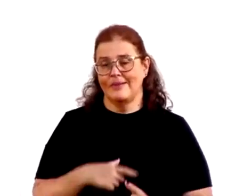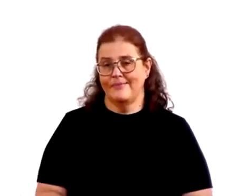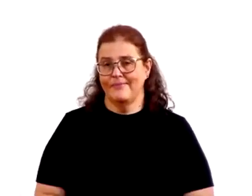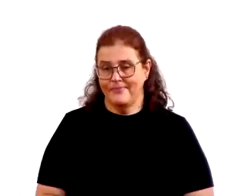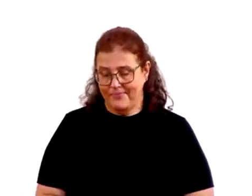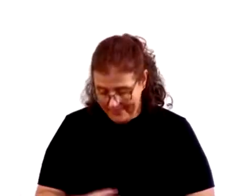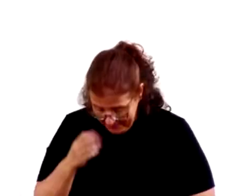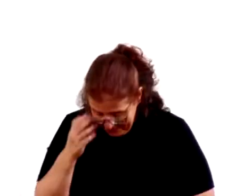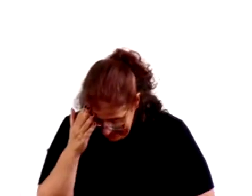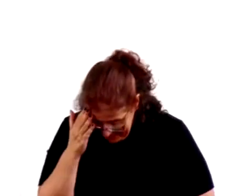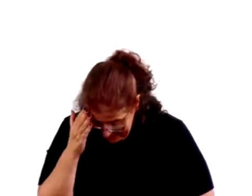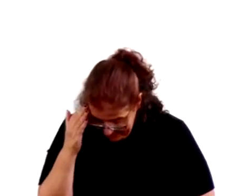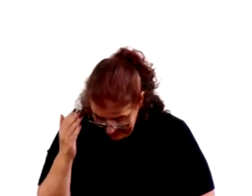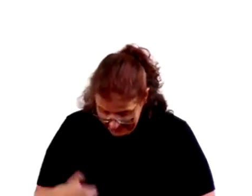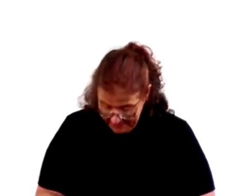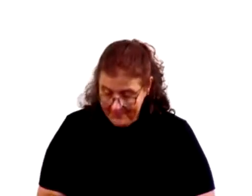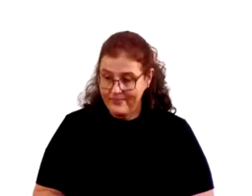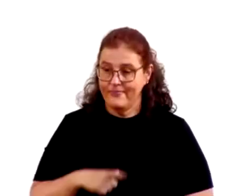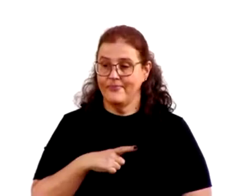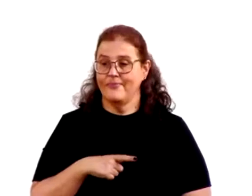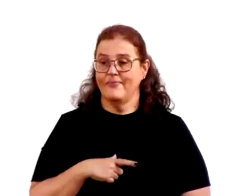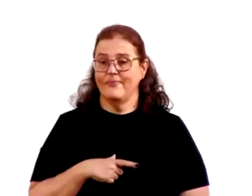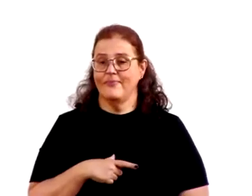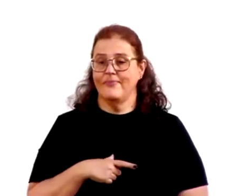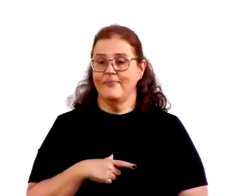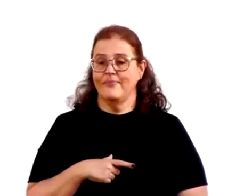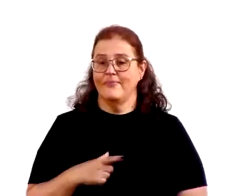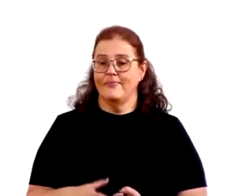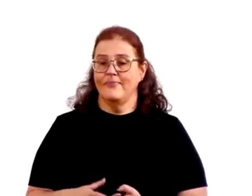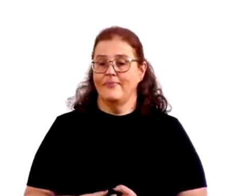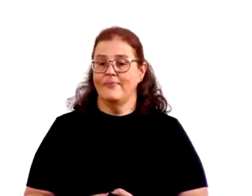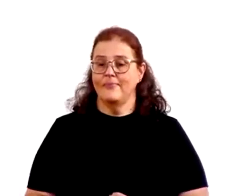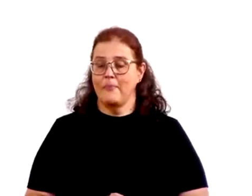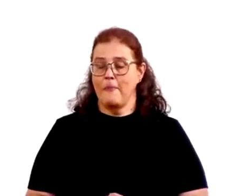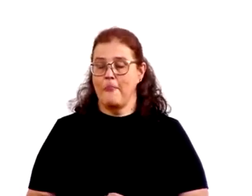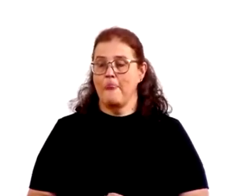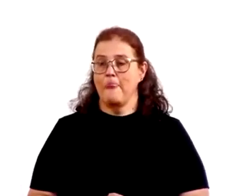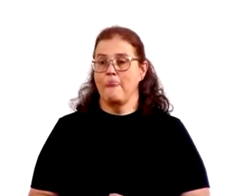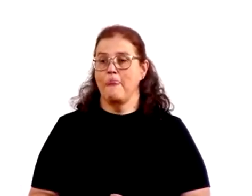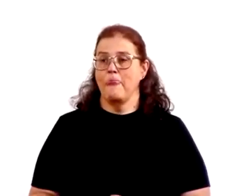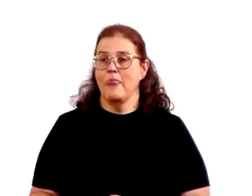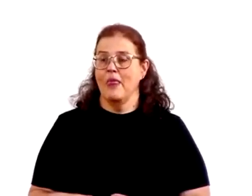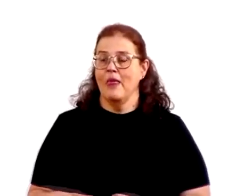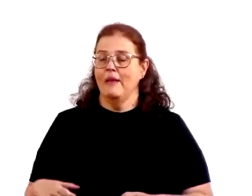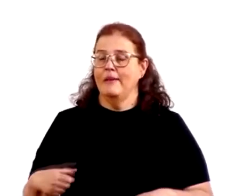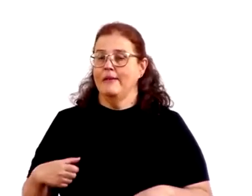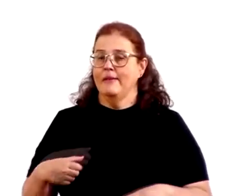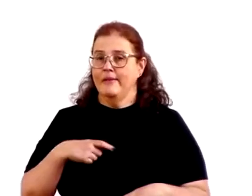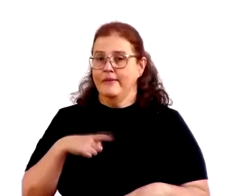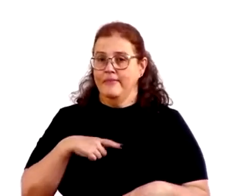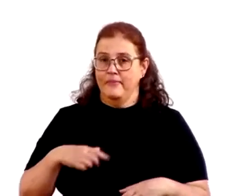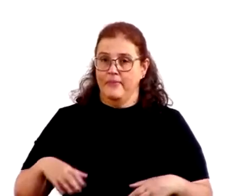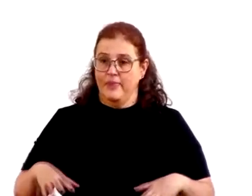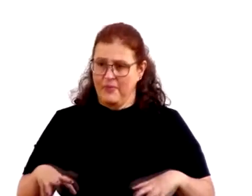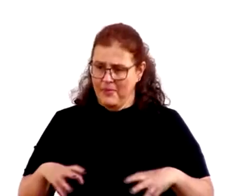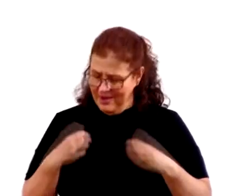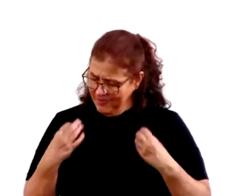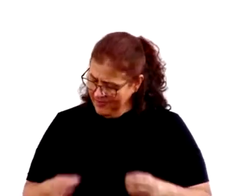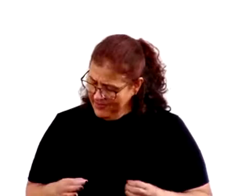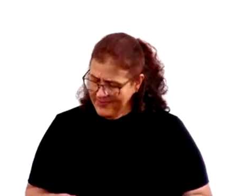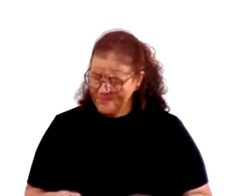queimou o templo, levou prisioneiros todos os que estavam ali. Isso foi uma desgraça muito grande, isso foi